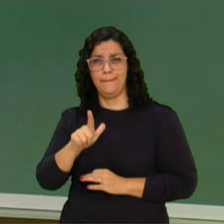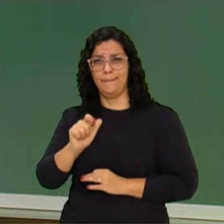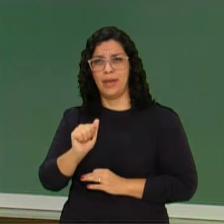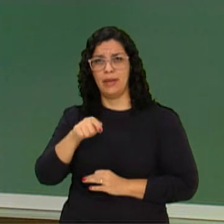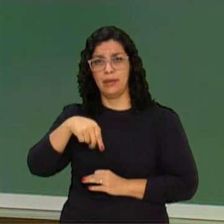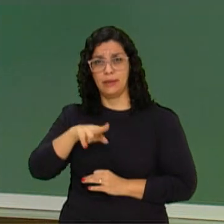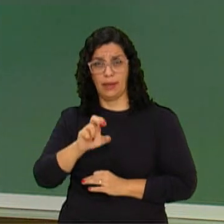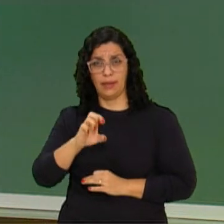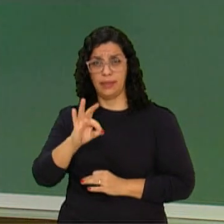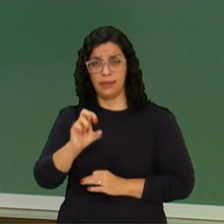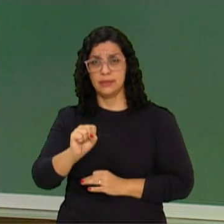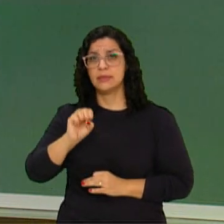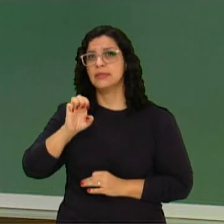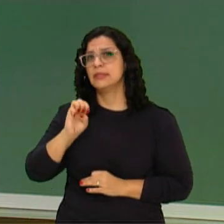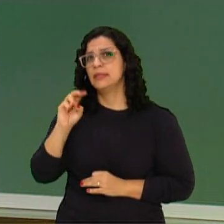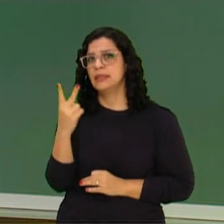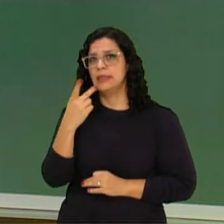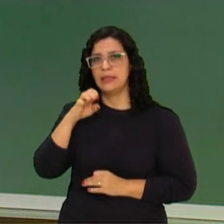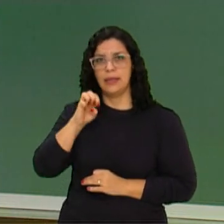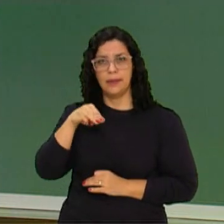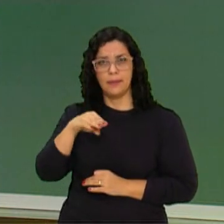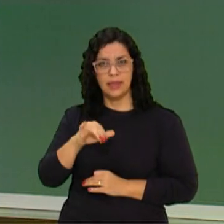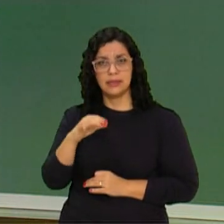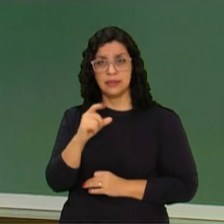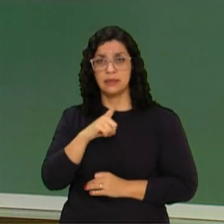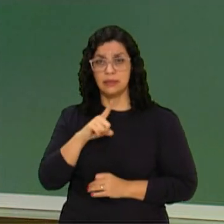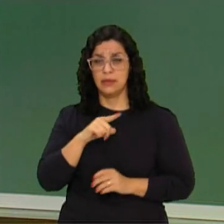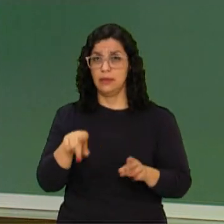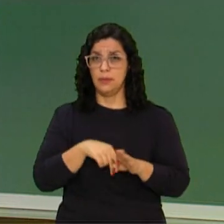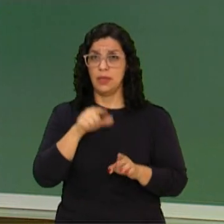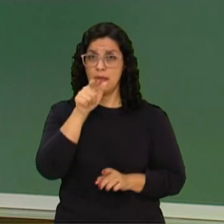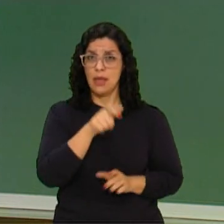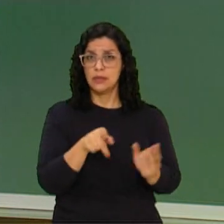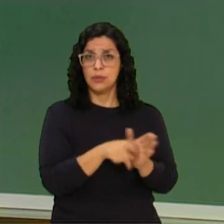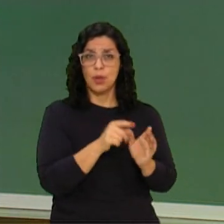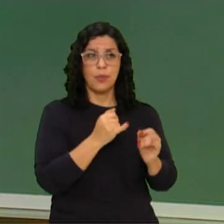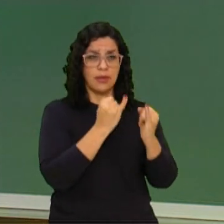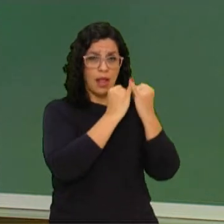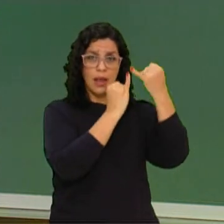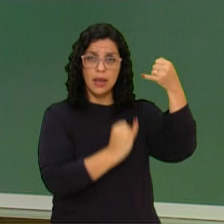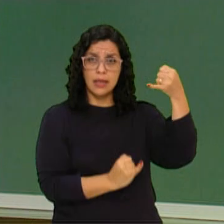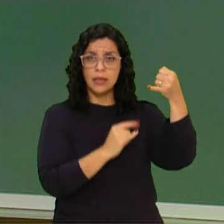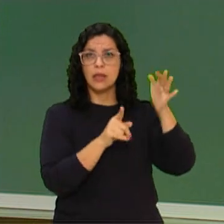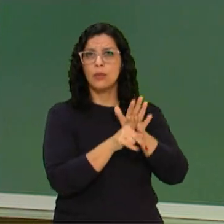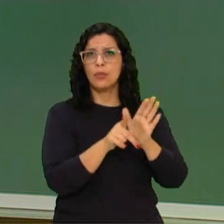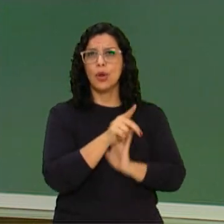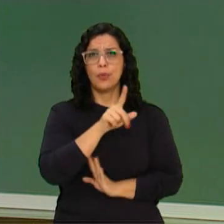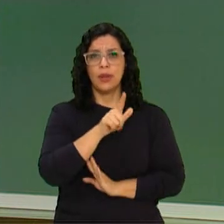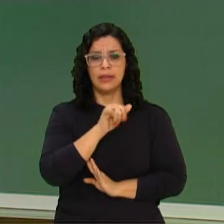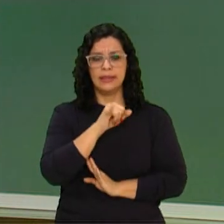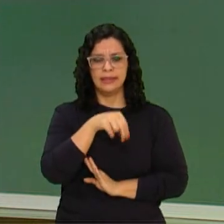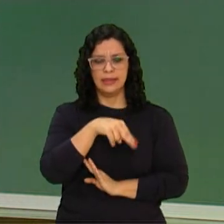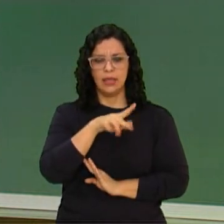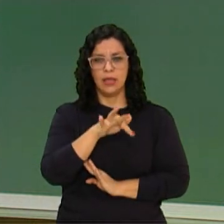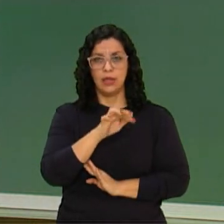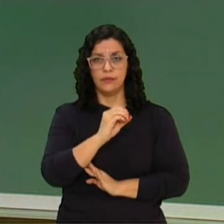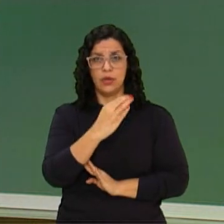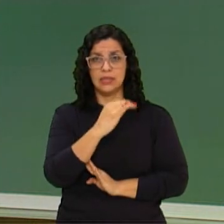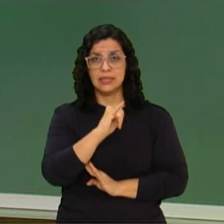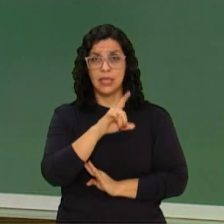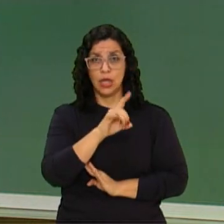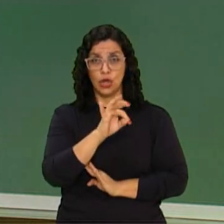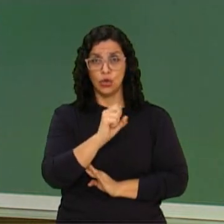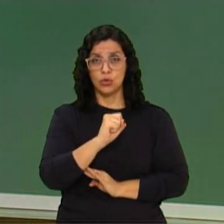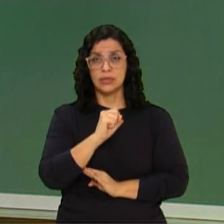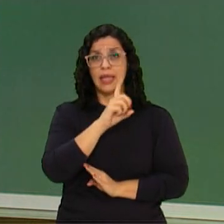bem. As células-tronco linfóides, ou seja, essa linhagem aqui vai dar origem aos chamados linfócitos B